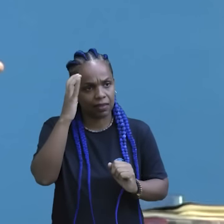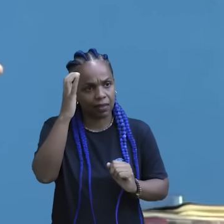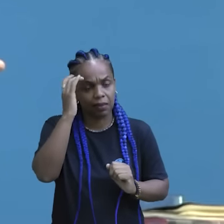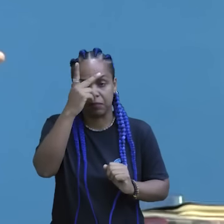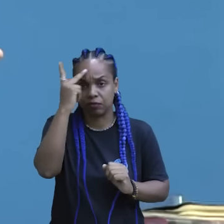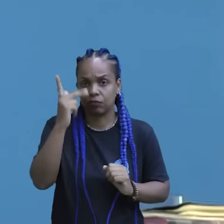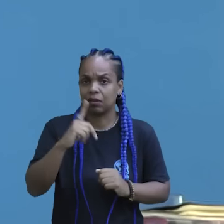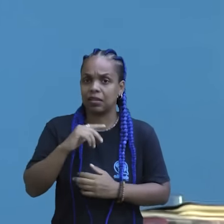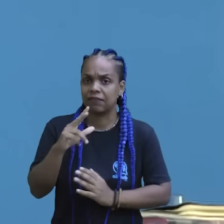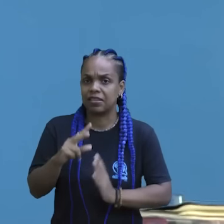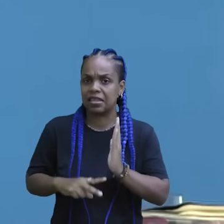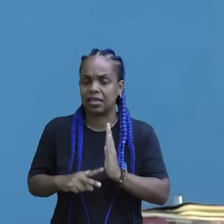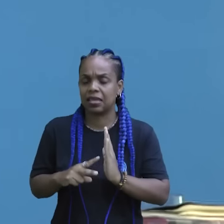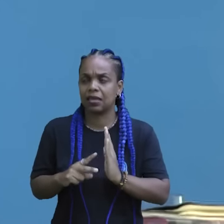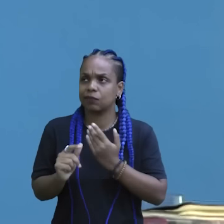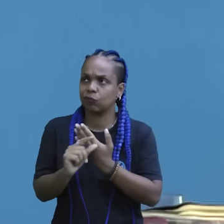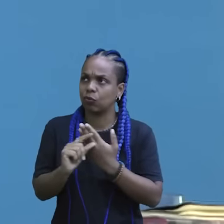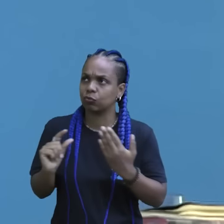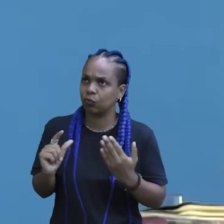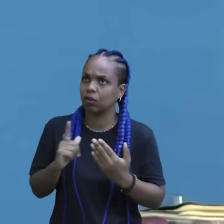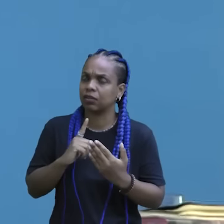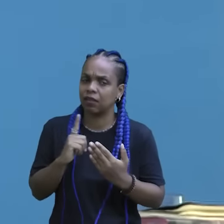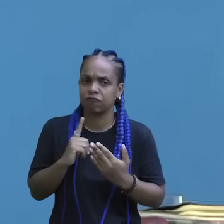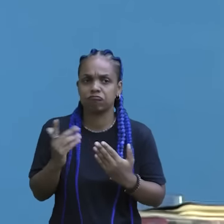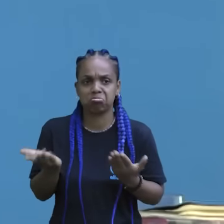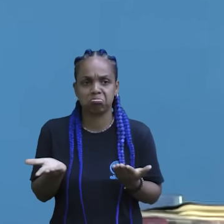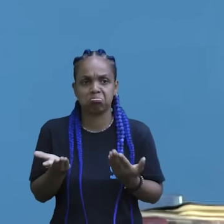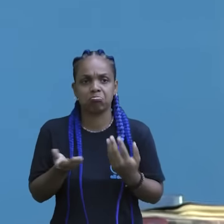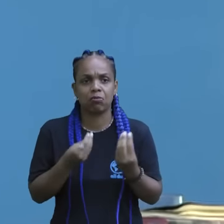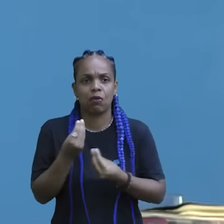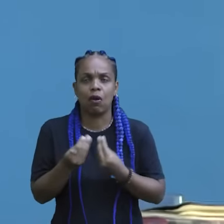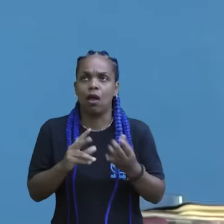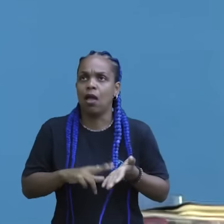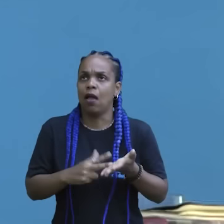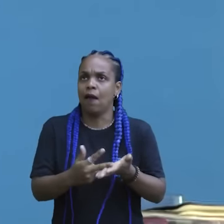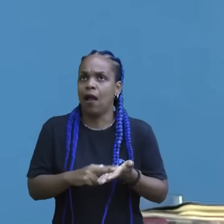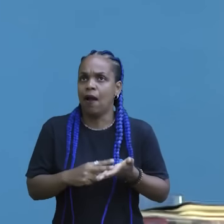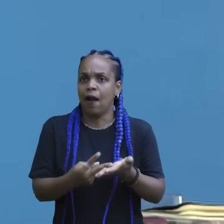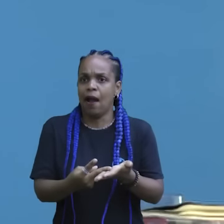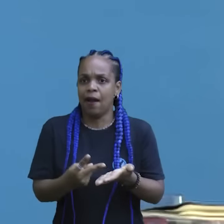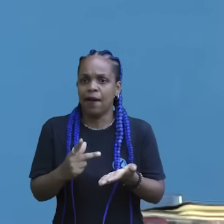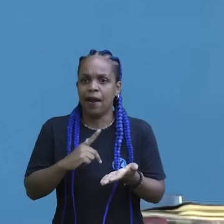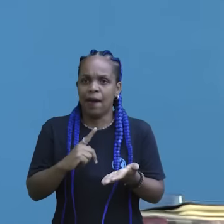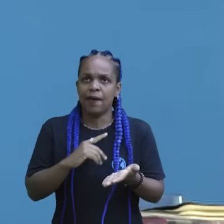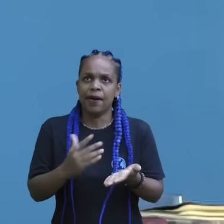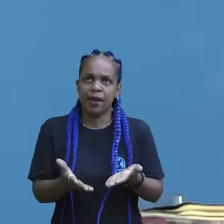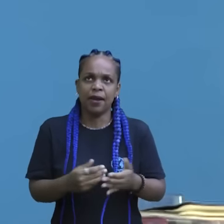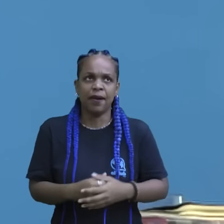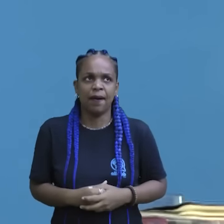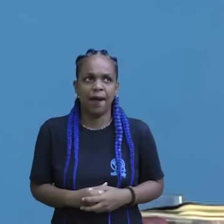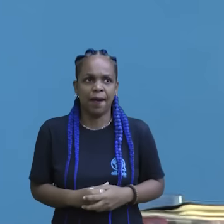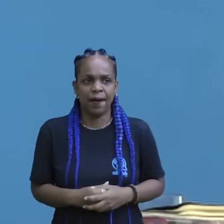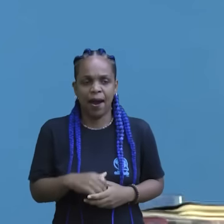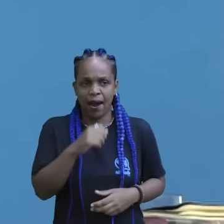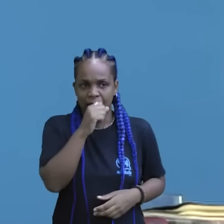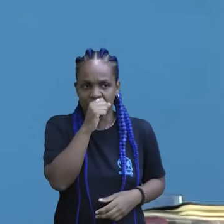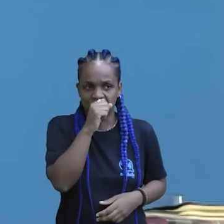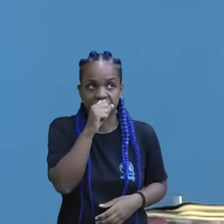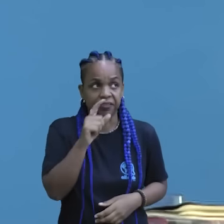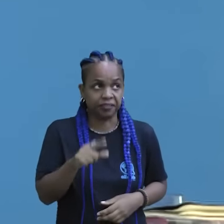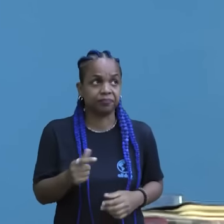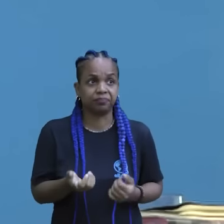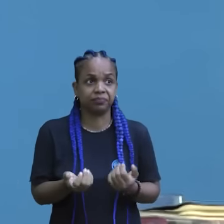nesse momento? Se não trazer essa literatura de fundo realista. O Lima Barreto foi para Mirassol,